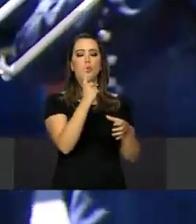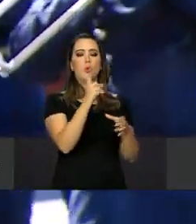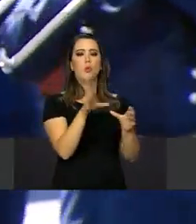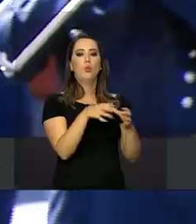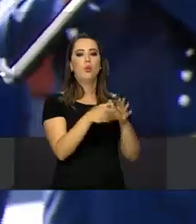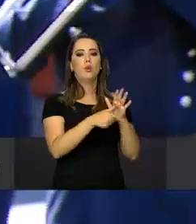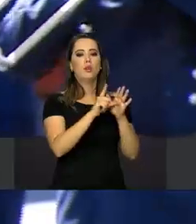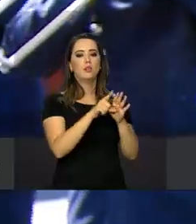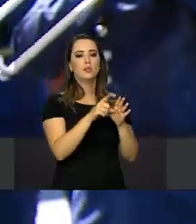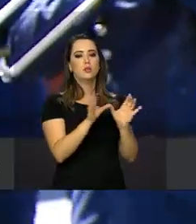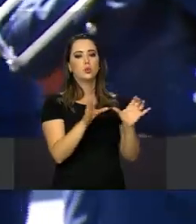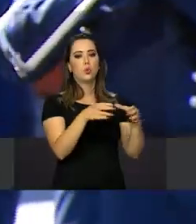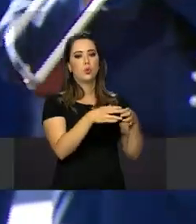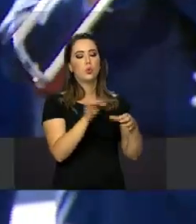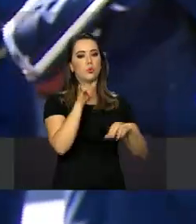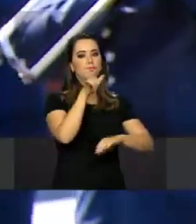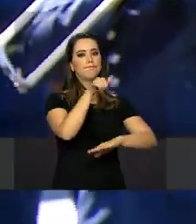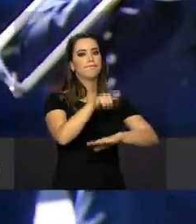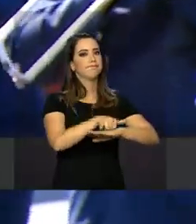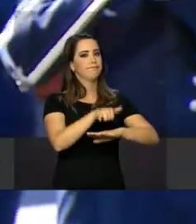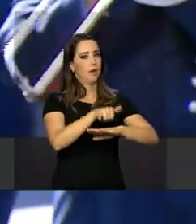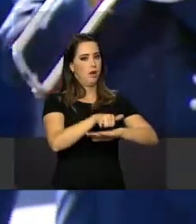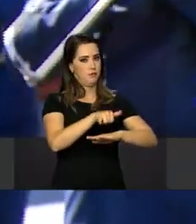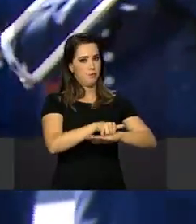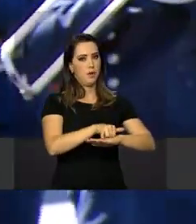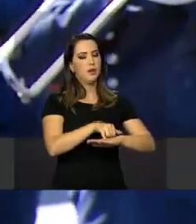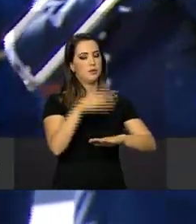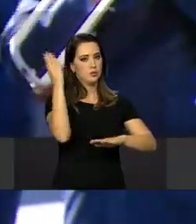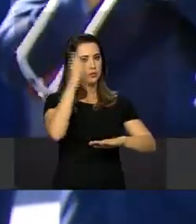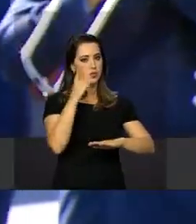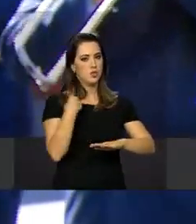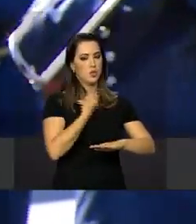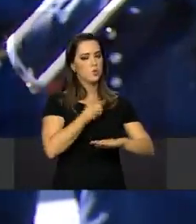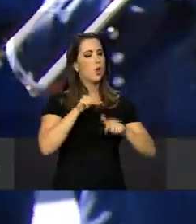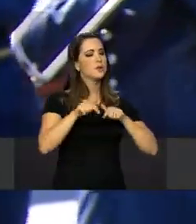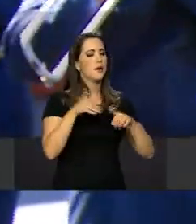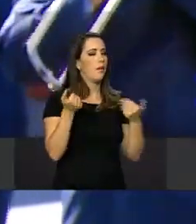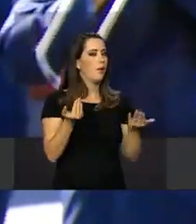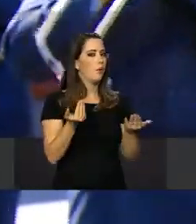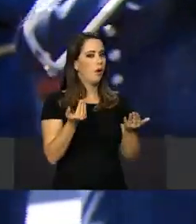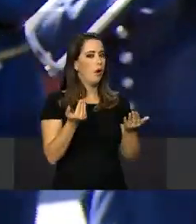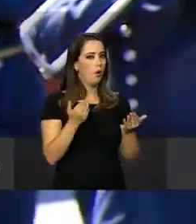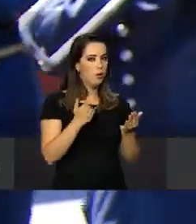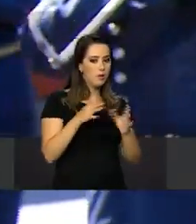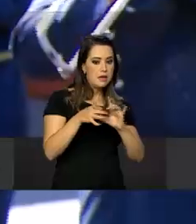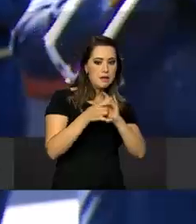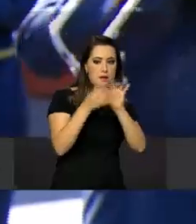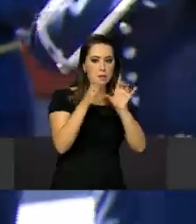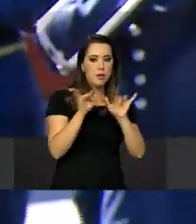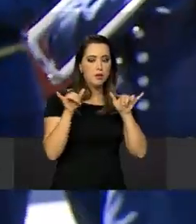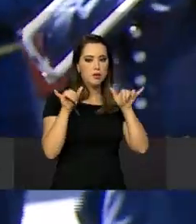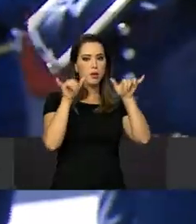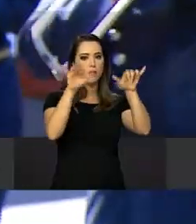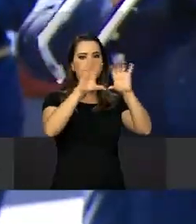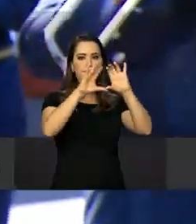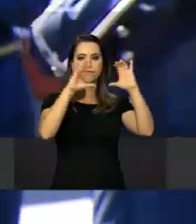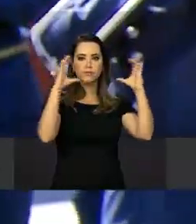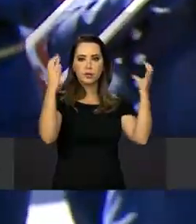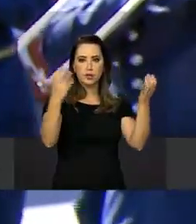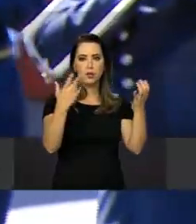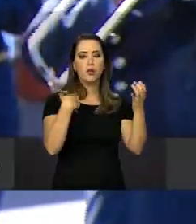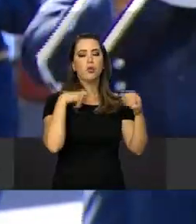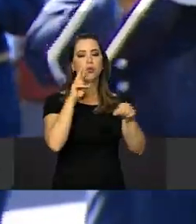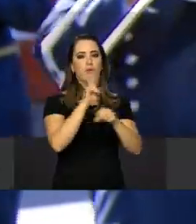de Brasília. E a nossa missão é manter a soberania do espaço aéreo, integrar o território nacional com vistas à defesa da